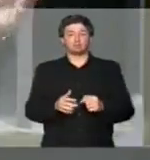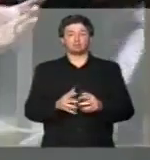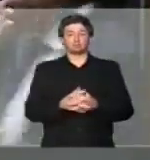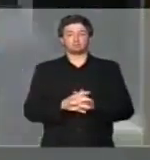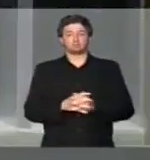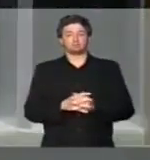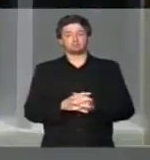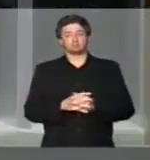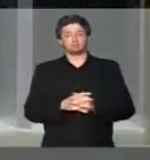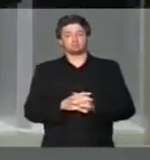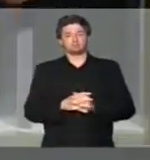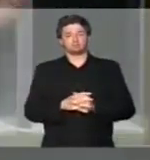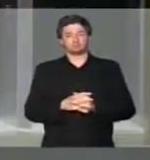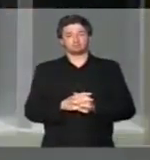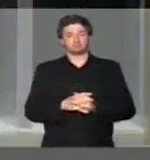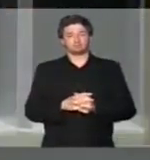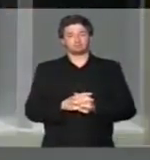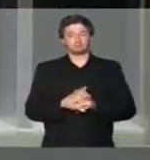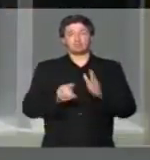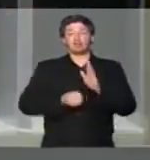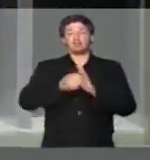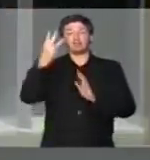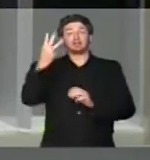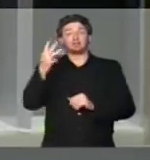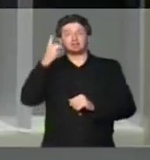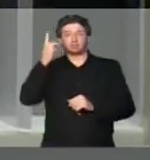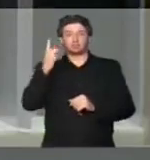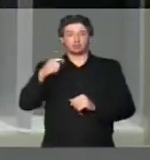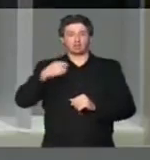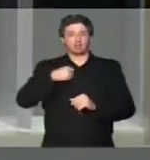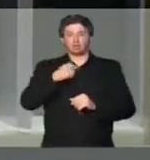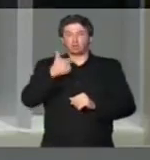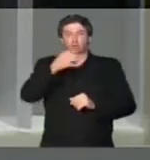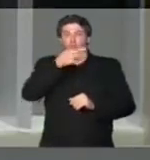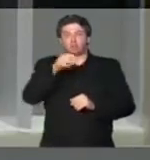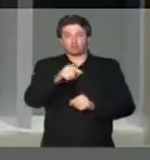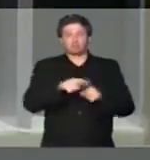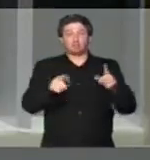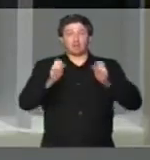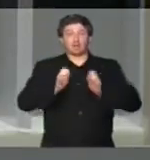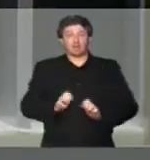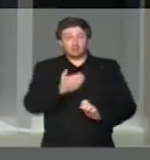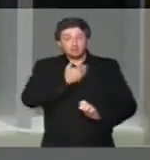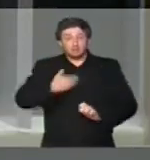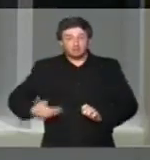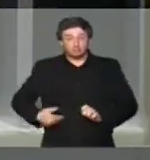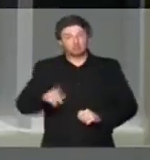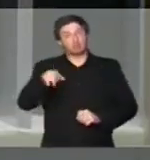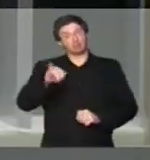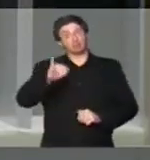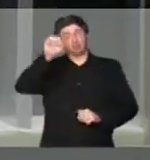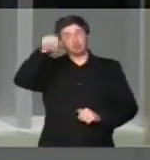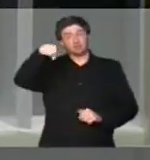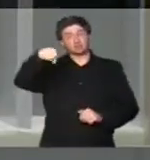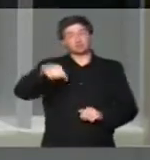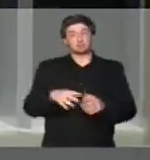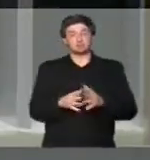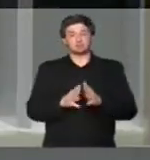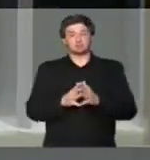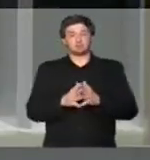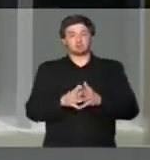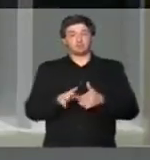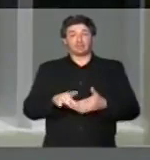casa há três mandatos sabe que eu não tenho essa visão agora a ética pública é muito importante sim